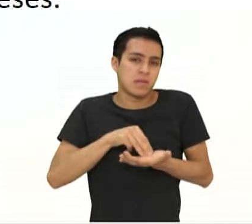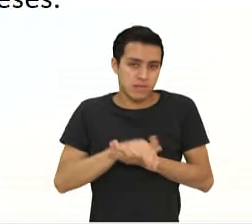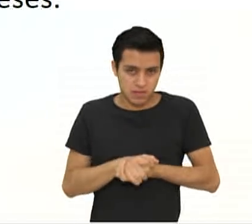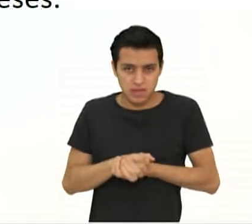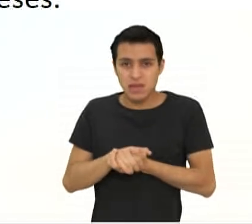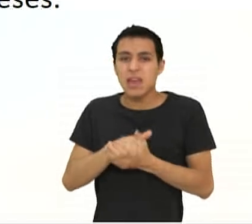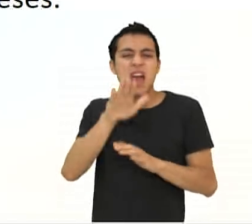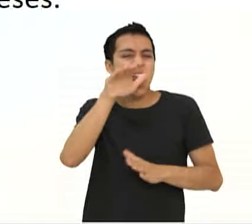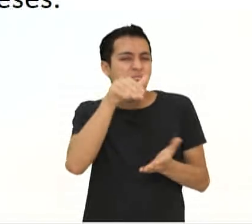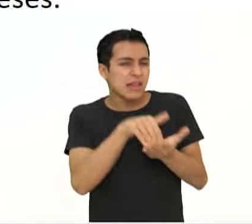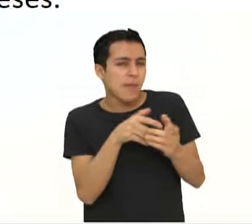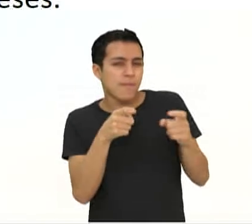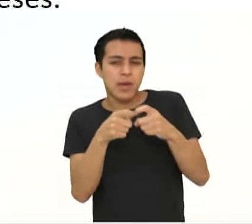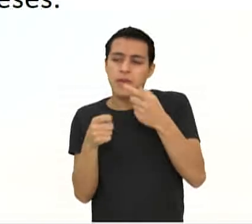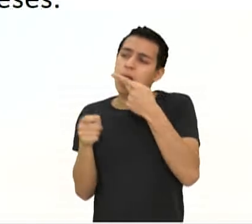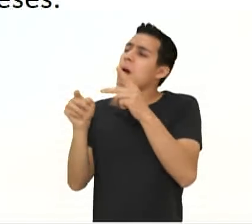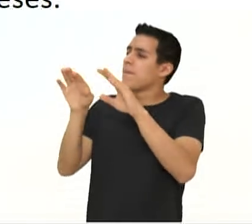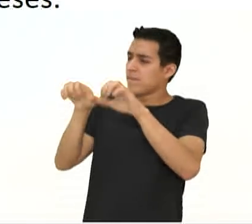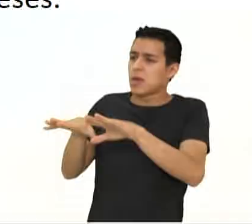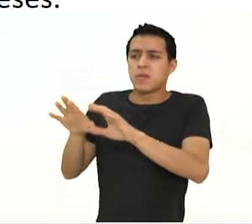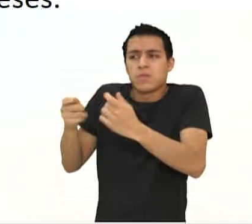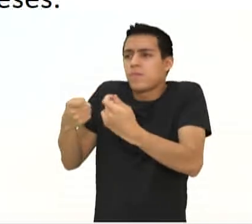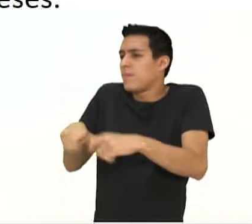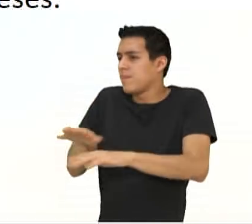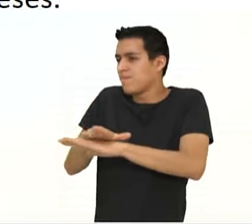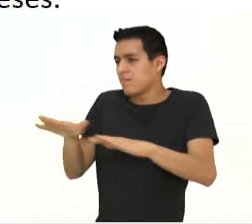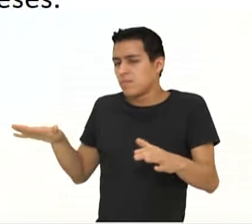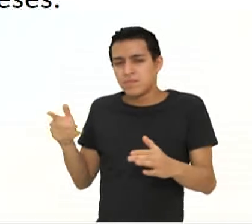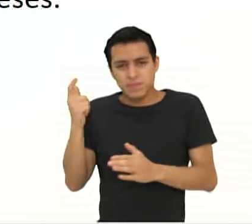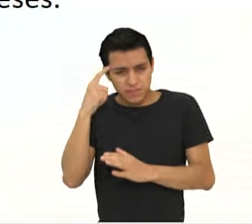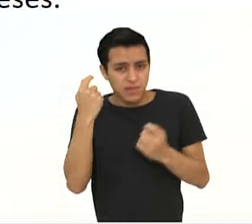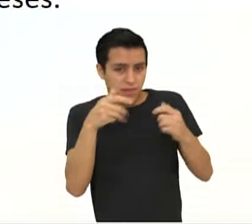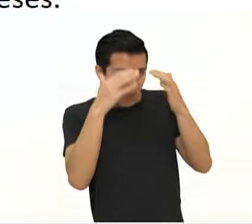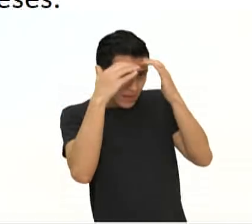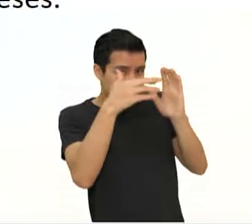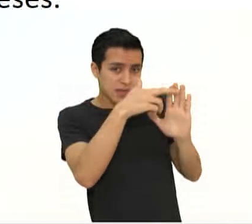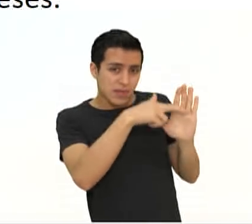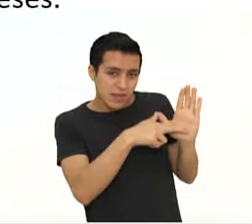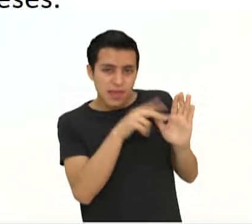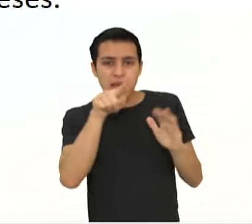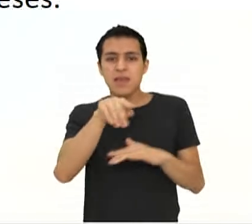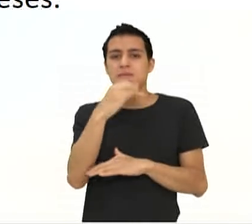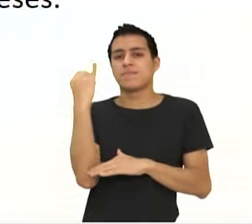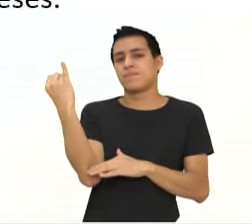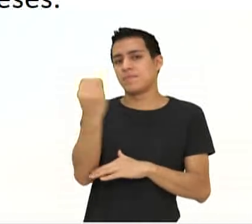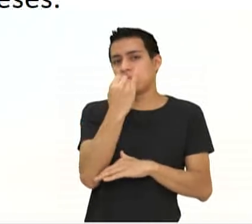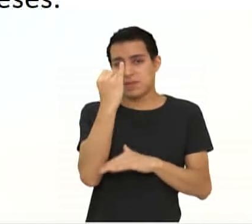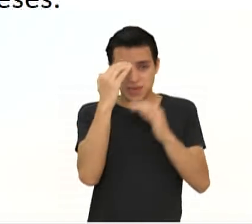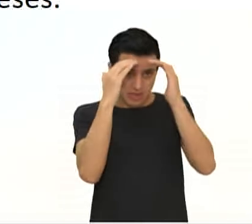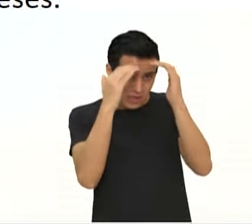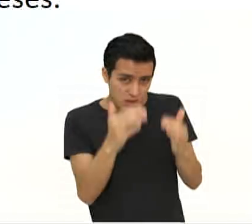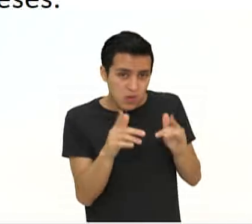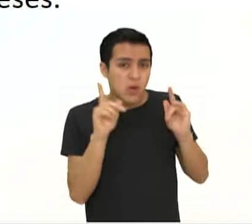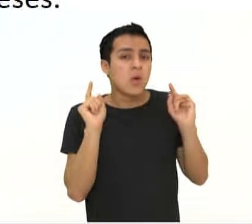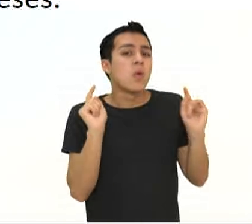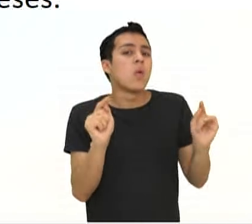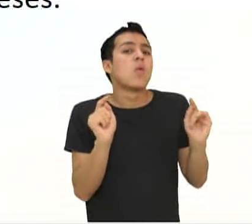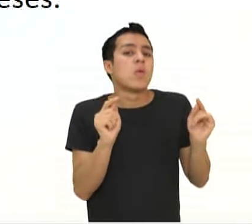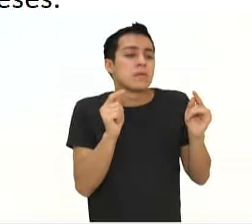E até o médico dizer que você está bem, que você não precisa mais tomar o remédio, pessoal. Isso é bastante importante, respeitar